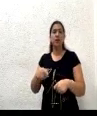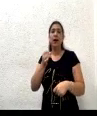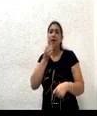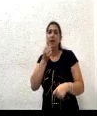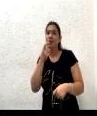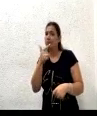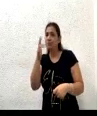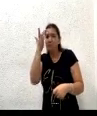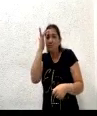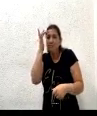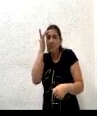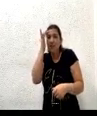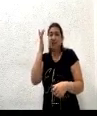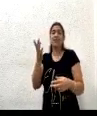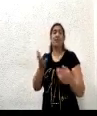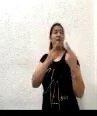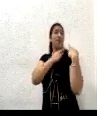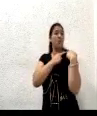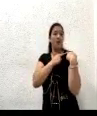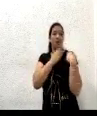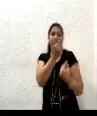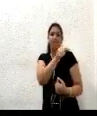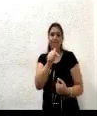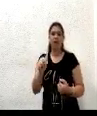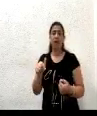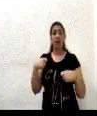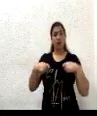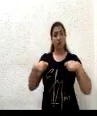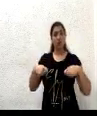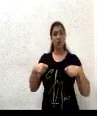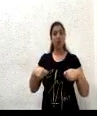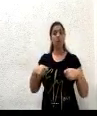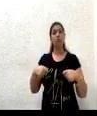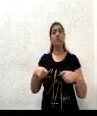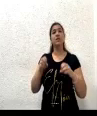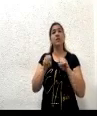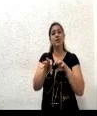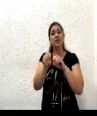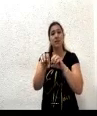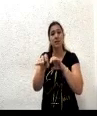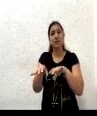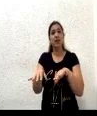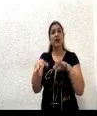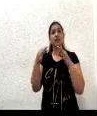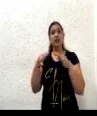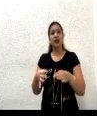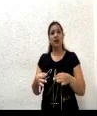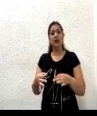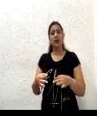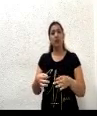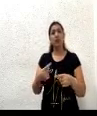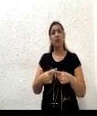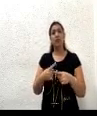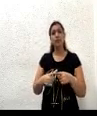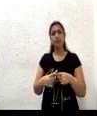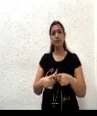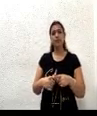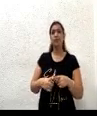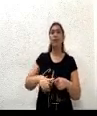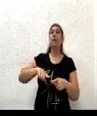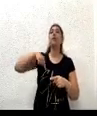cai no embalo. Então, a conscientização é a primeira parte da história. Para depois